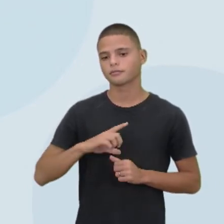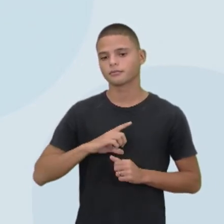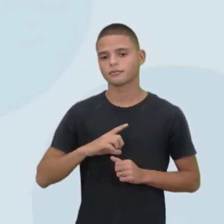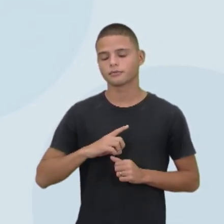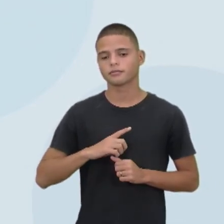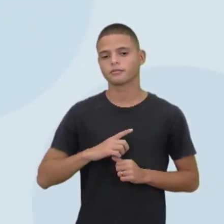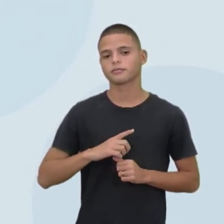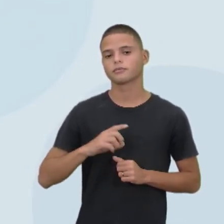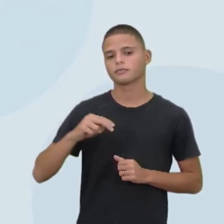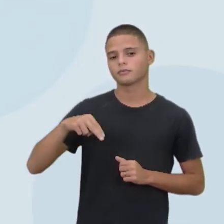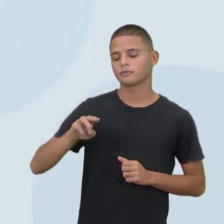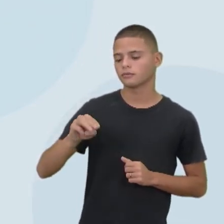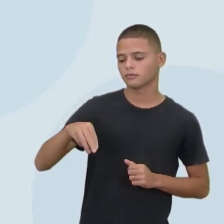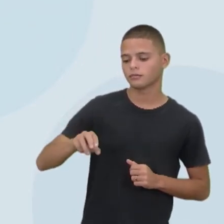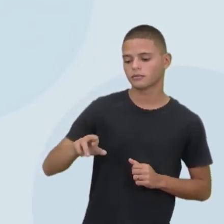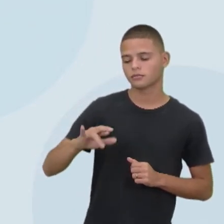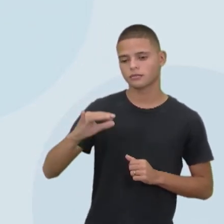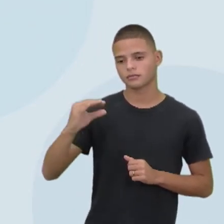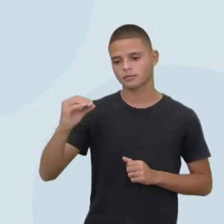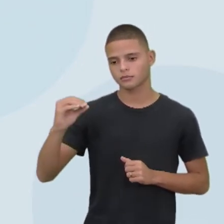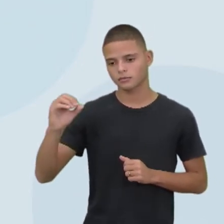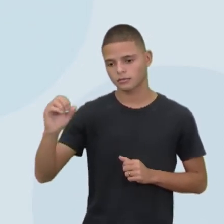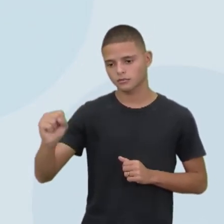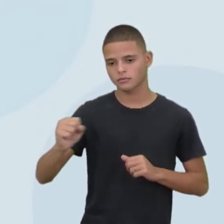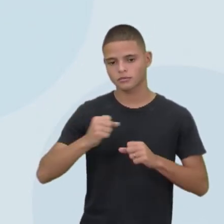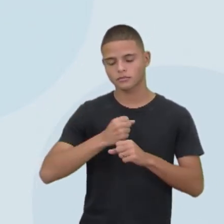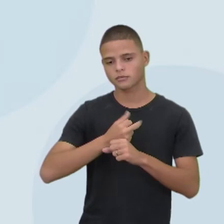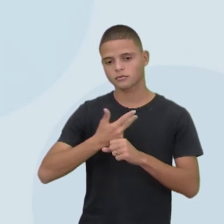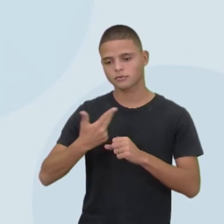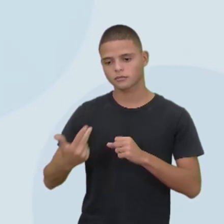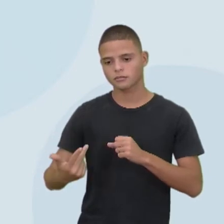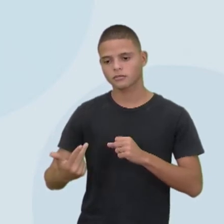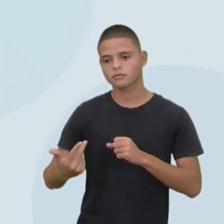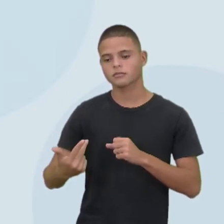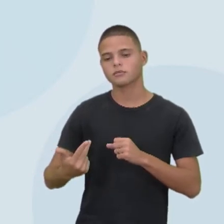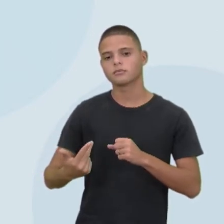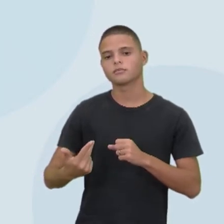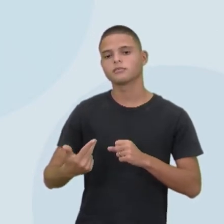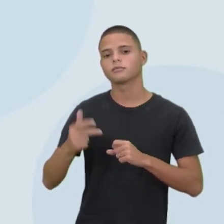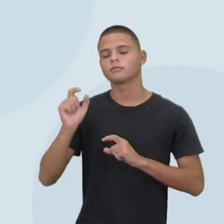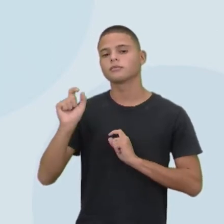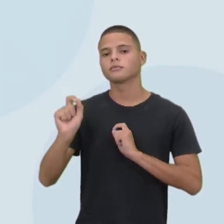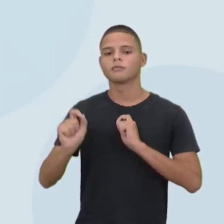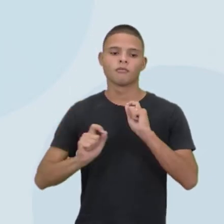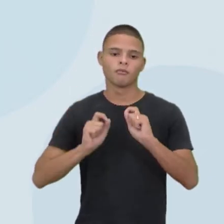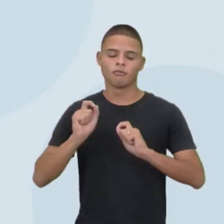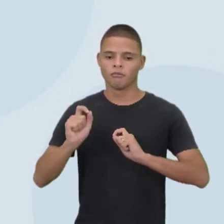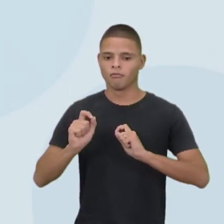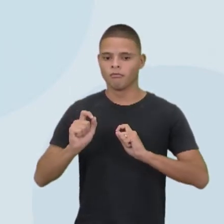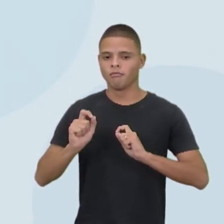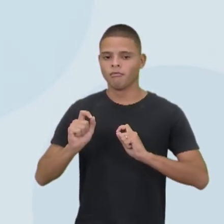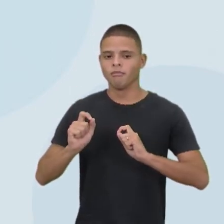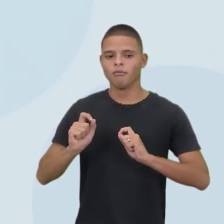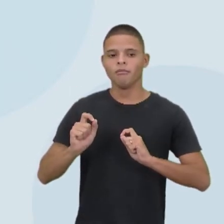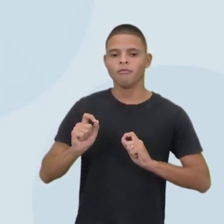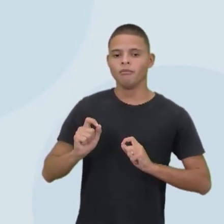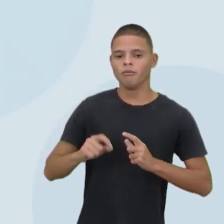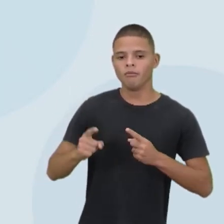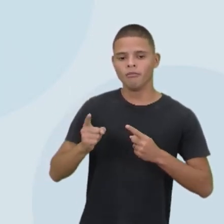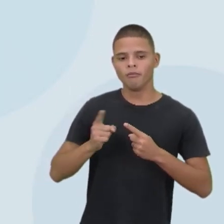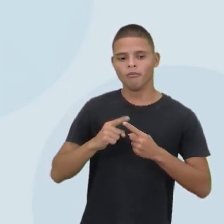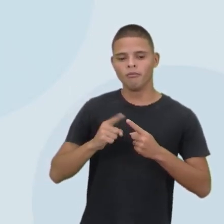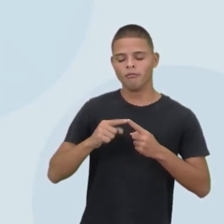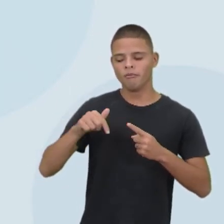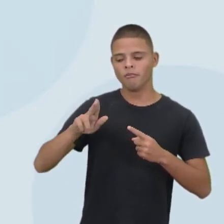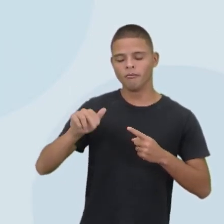ordinal e as nominais ali. Bom, as variáveis quantitativas são, tá? A gente pode classificar na quantitativa discreta e na